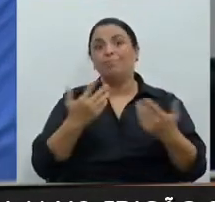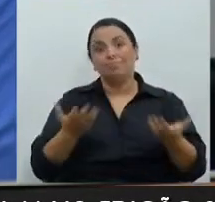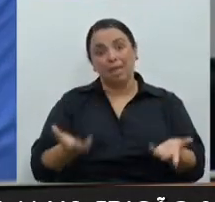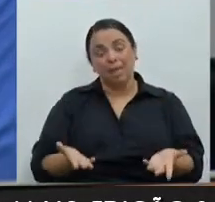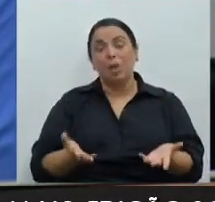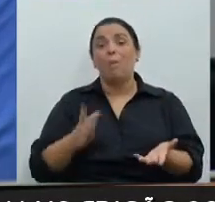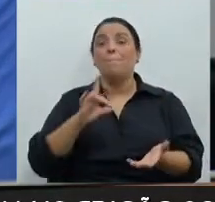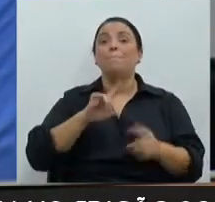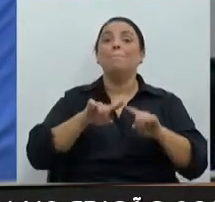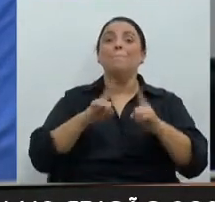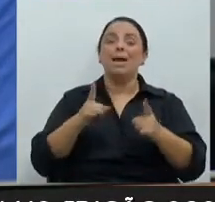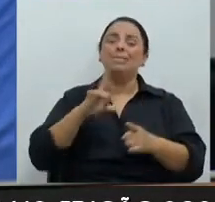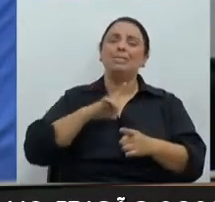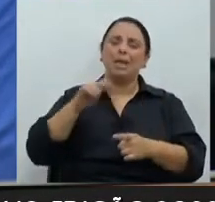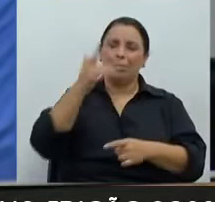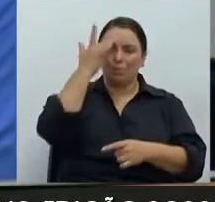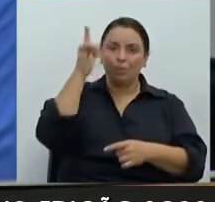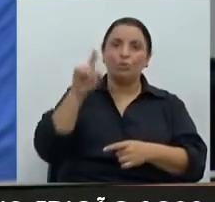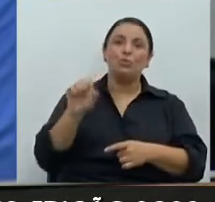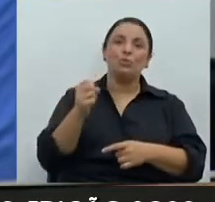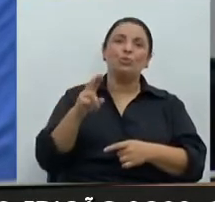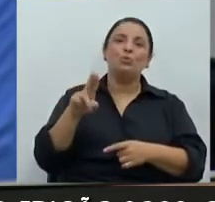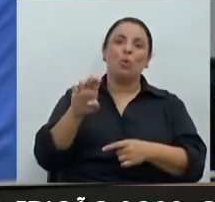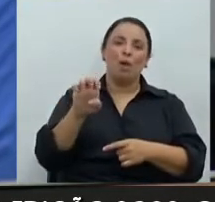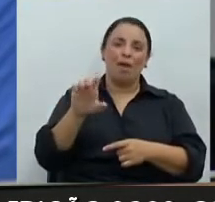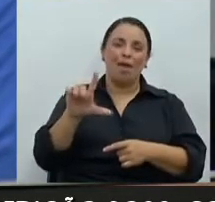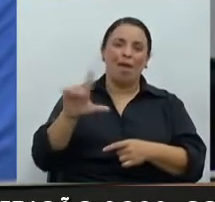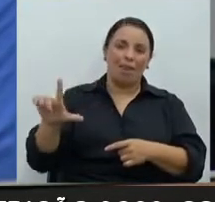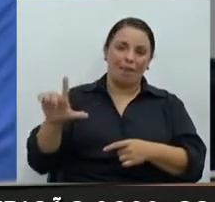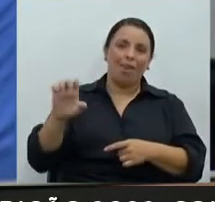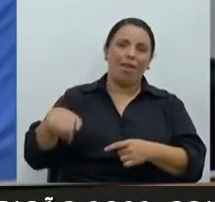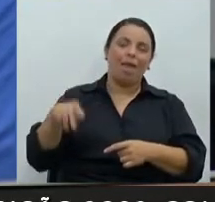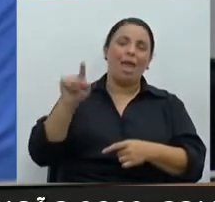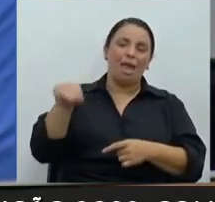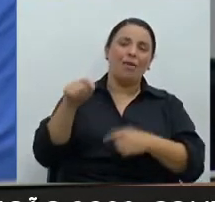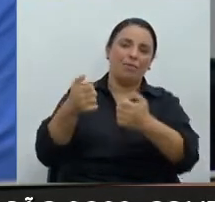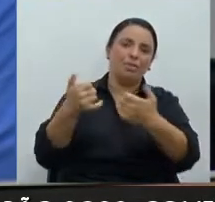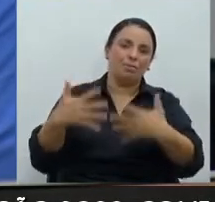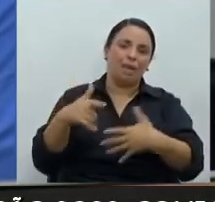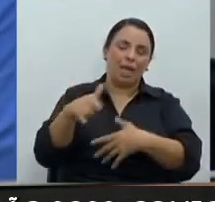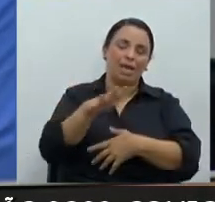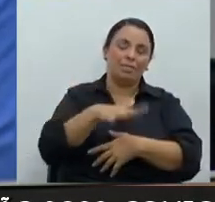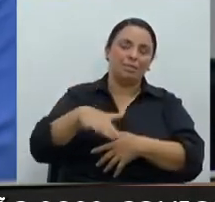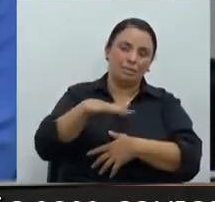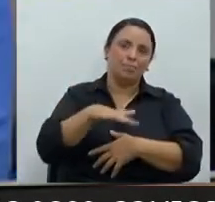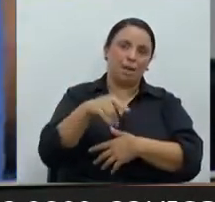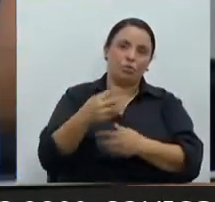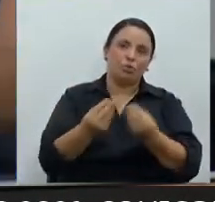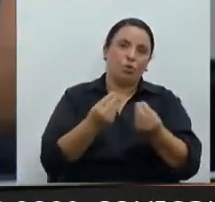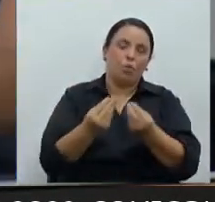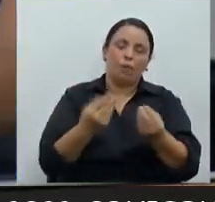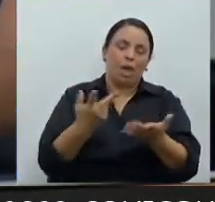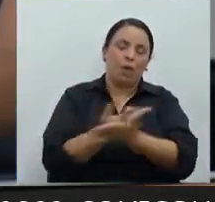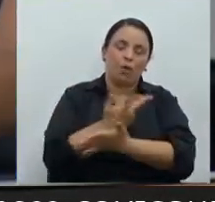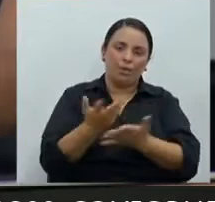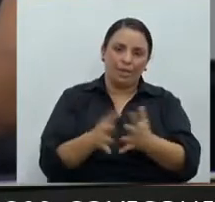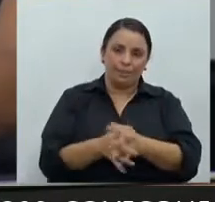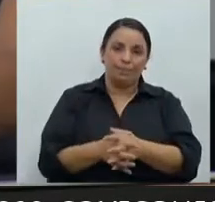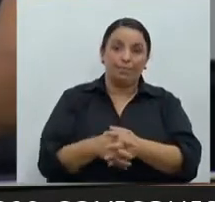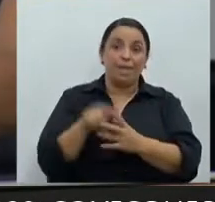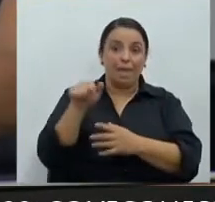falar sobre esses espaços com vocês, autoriza esse trabalho.